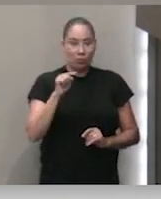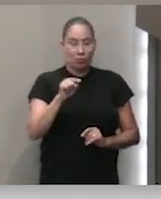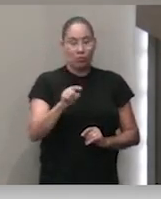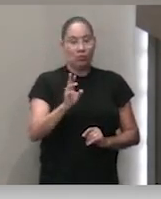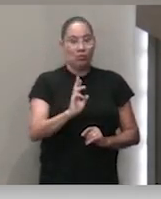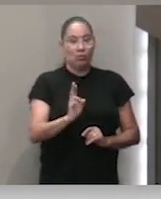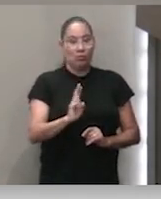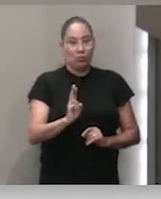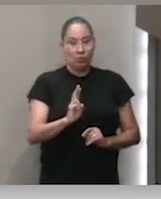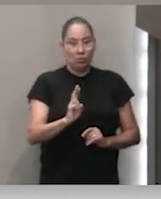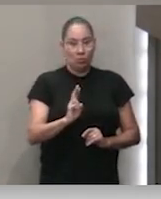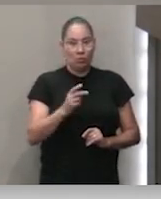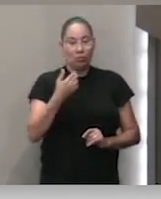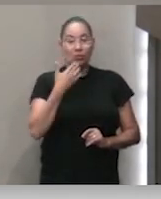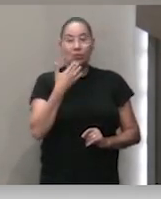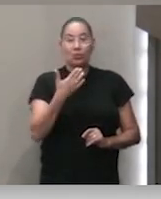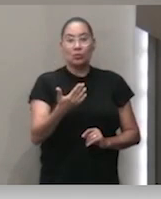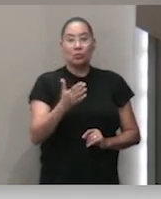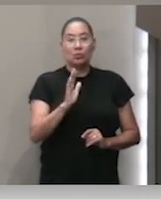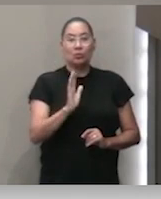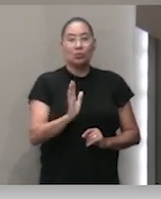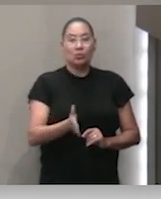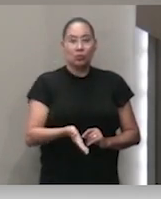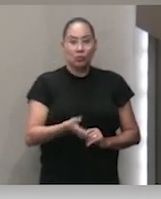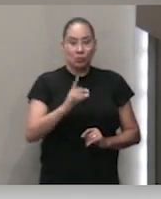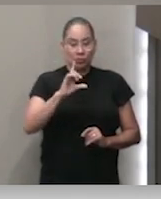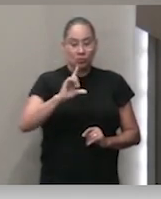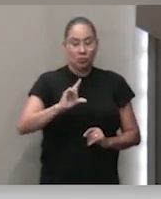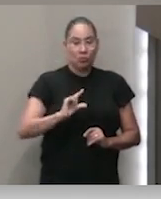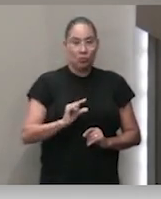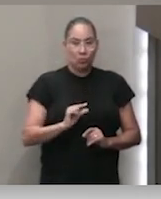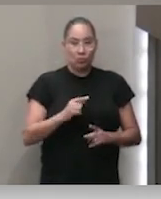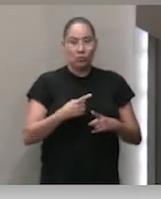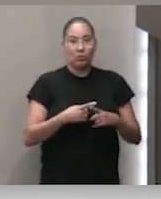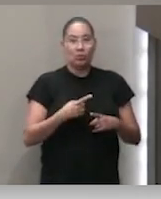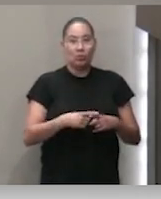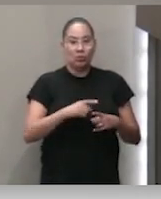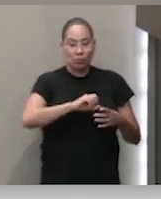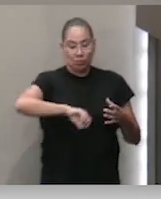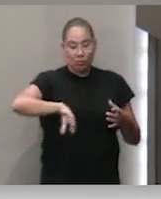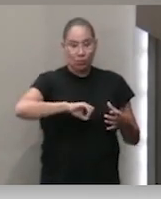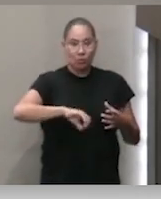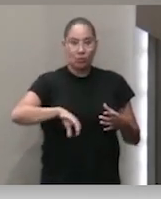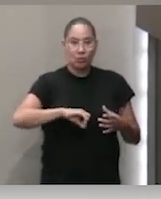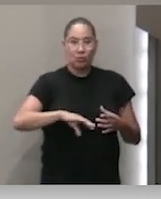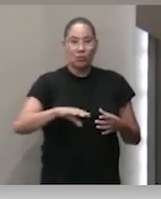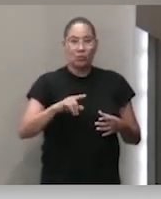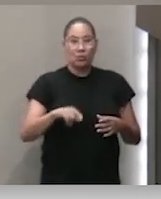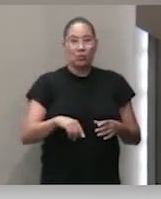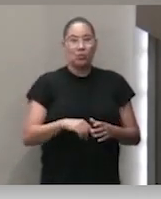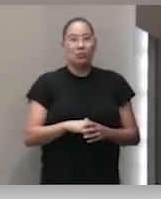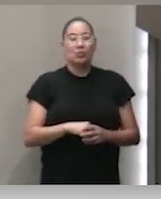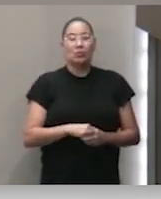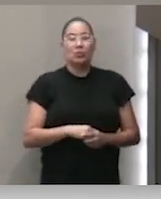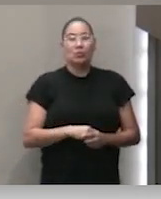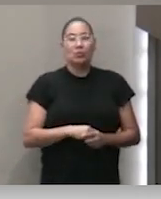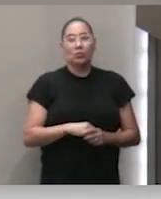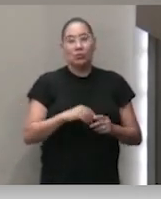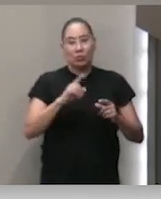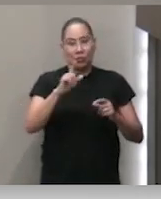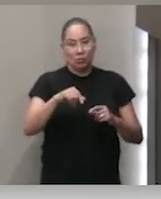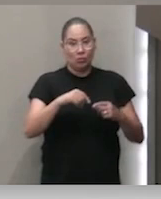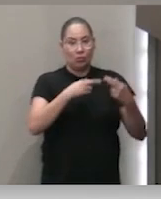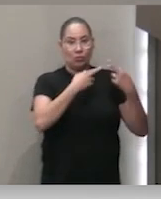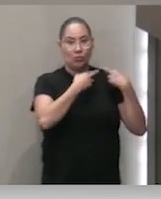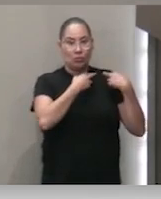R$11.000, eu fiz um pedido lá de redução, porque o vazamento era na base do quadro, e o quadro é de